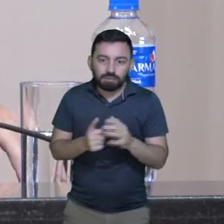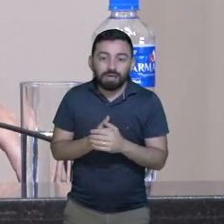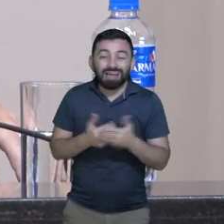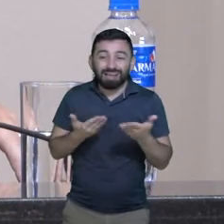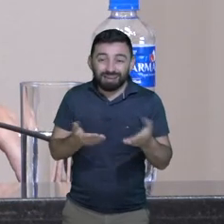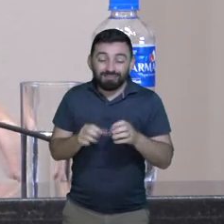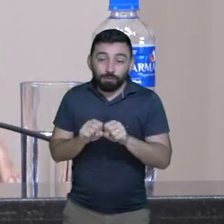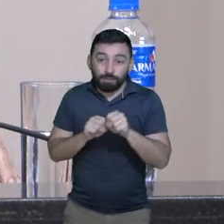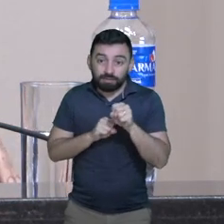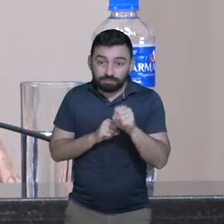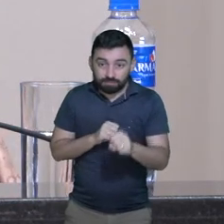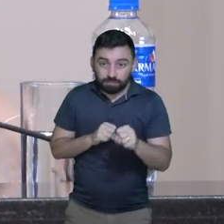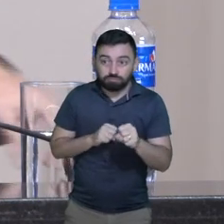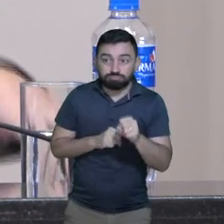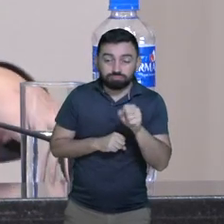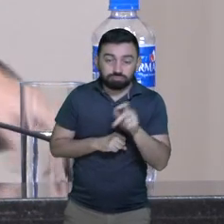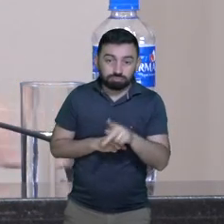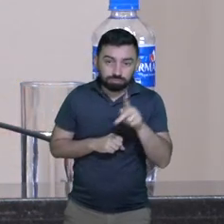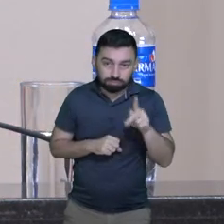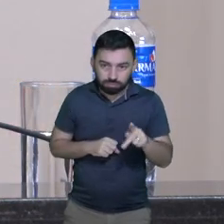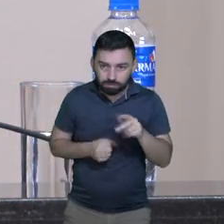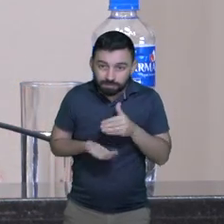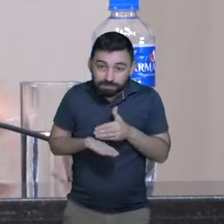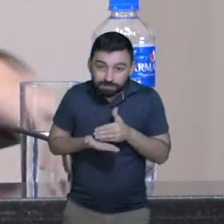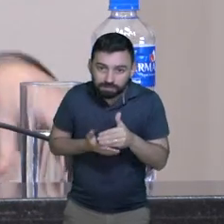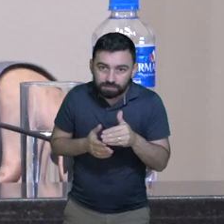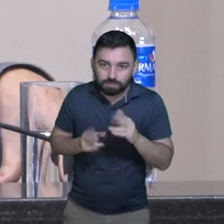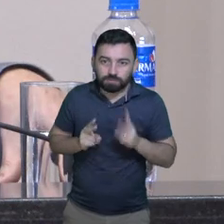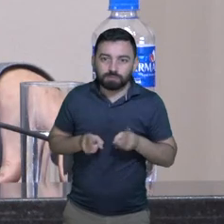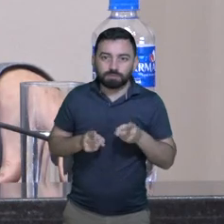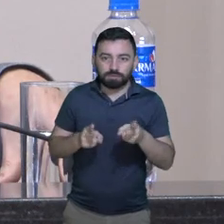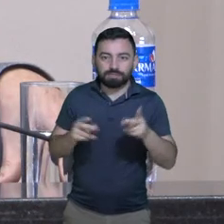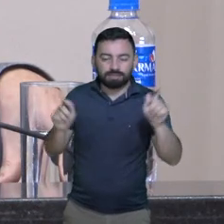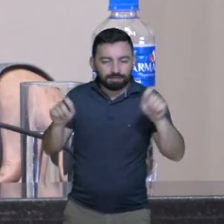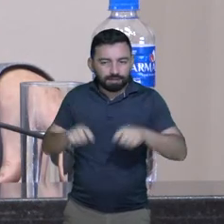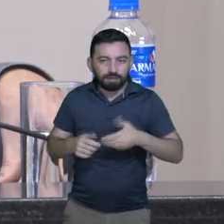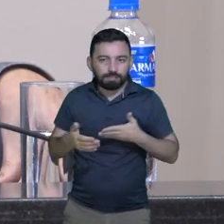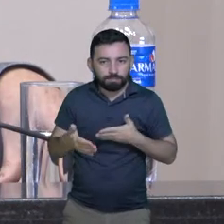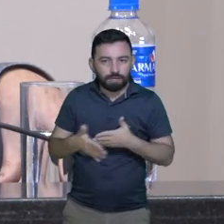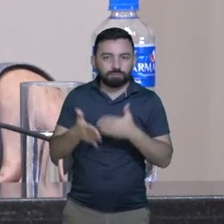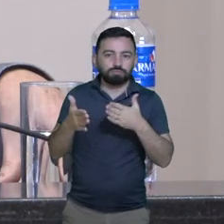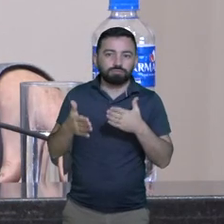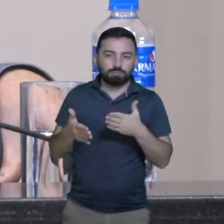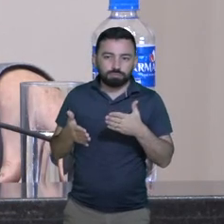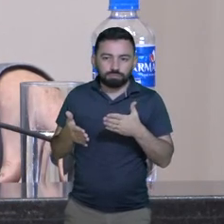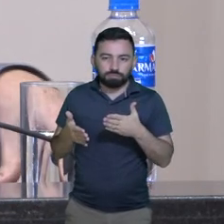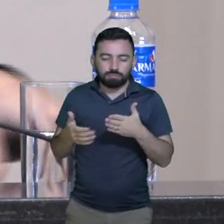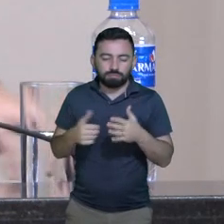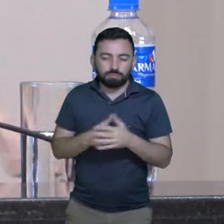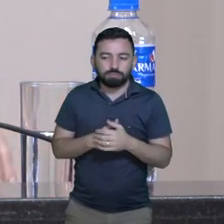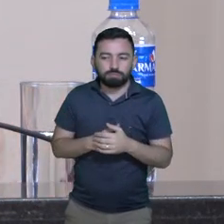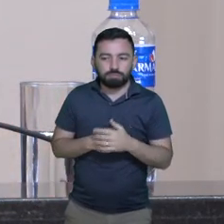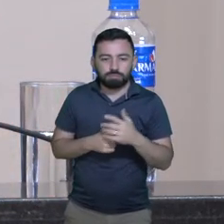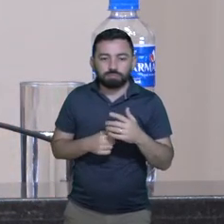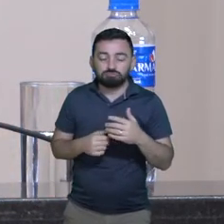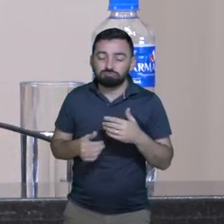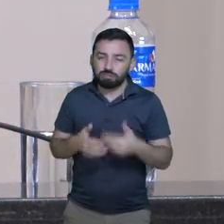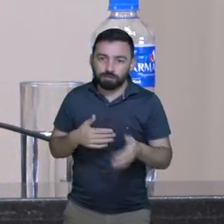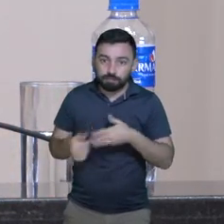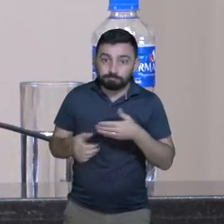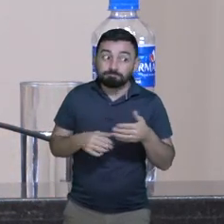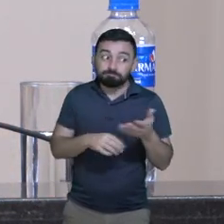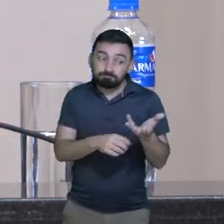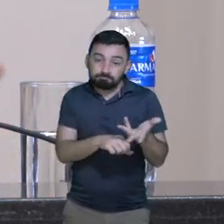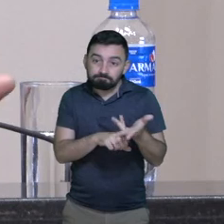formação docente Inicial e continuada tenha um impacto de fato na tanto na atração né